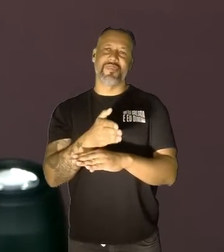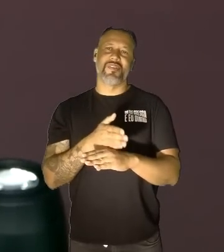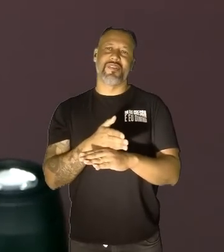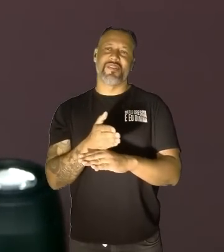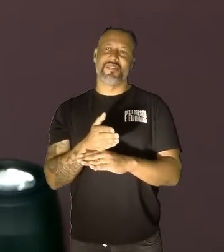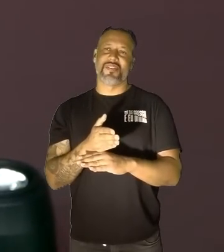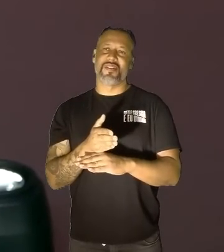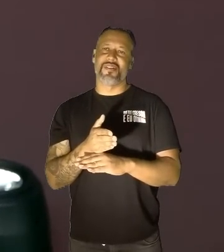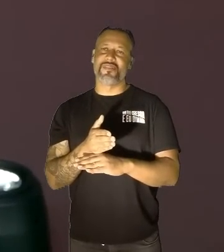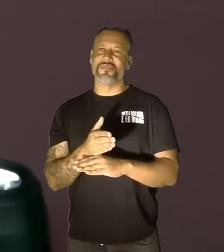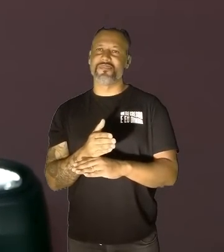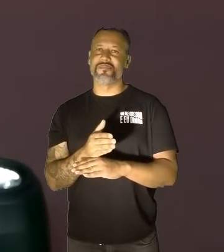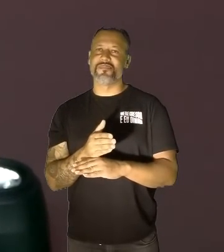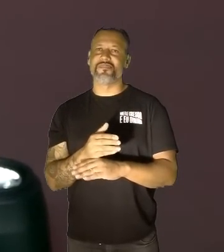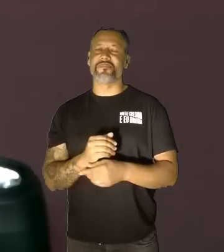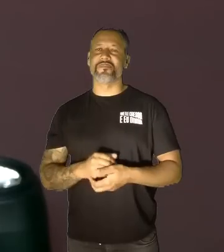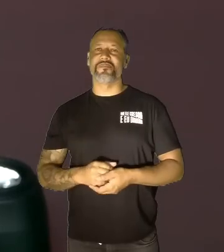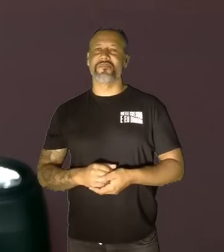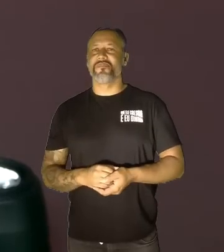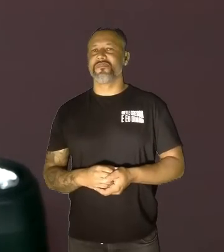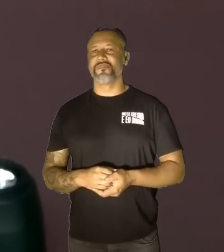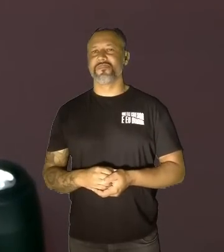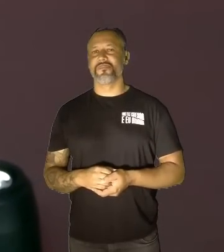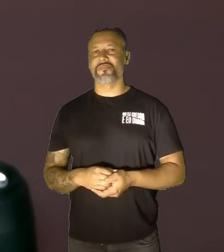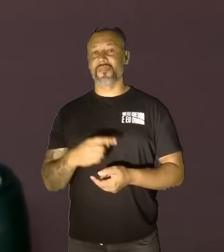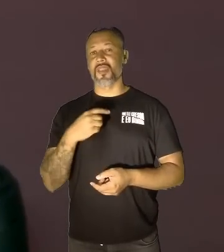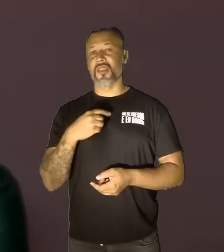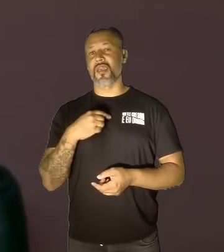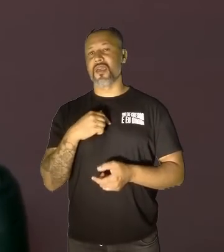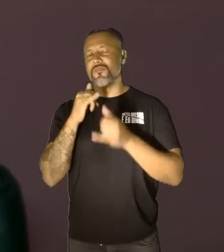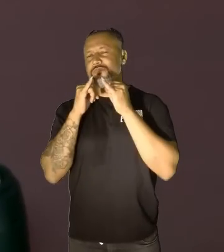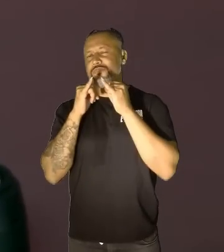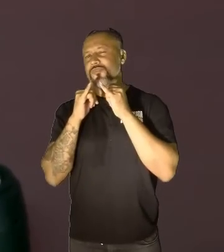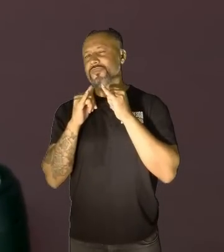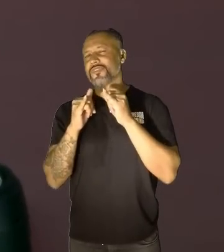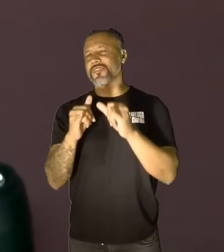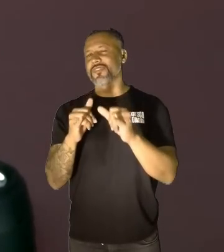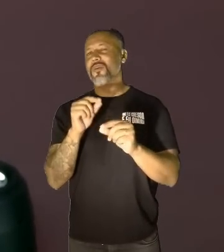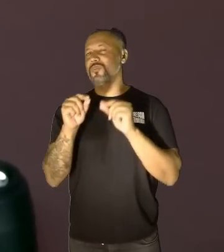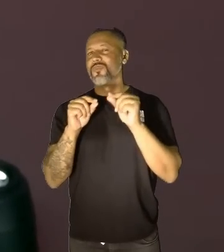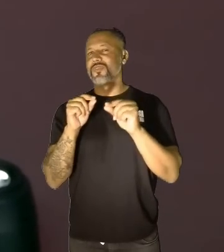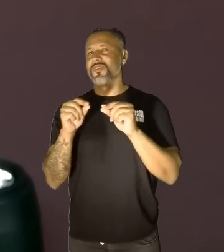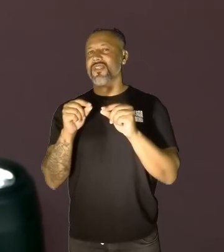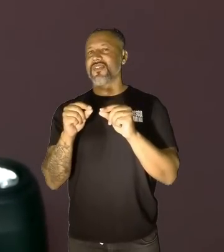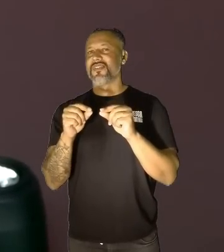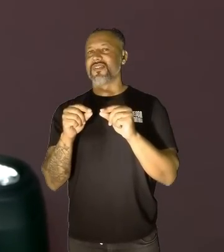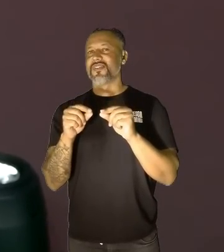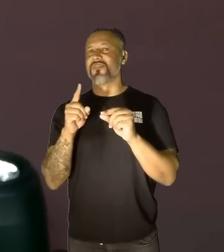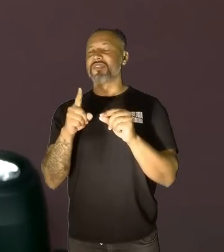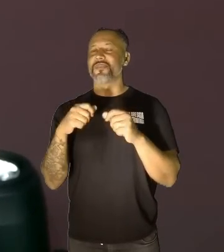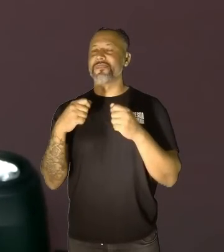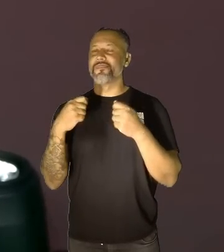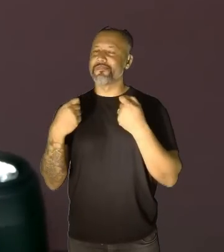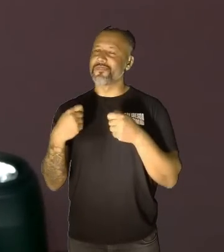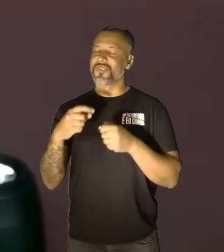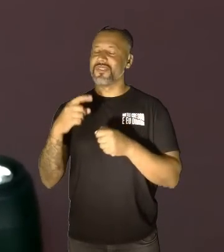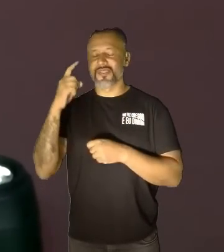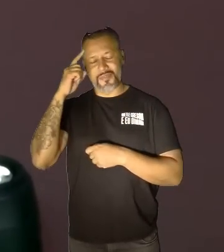hoje: vista-se do seu futuro. Deus vai te ensinar o que é intimidade com